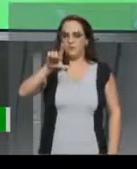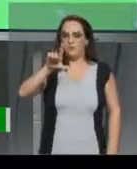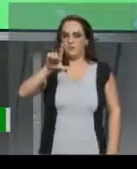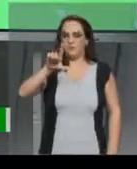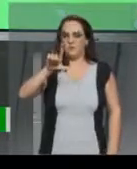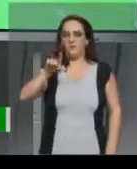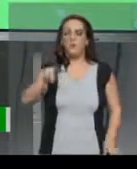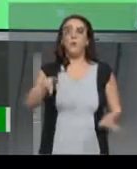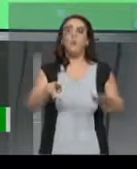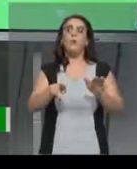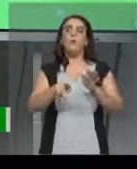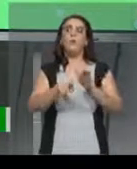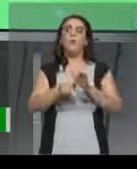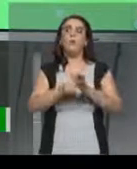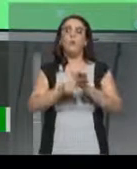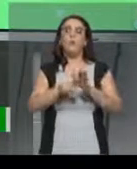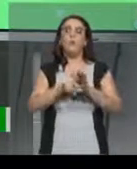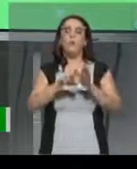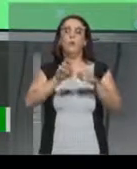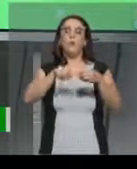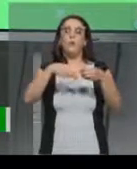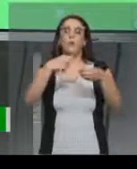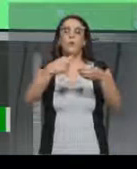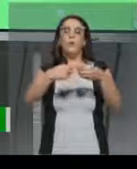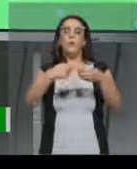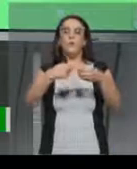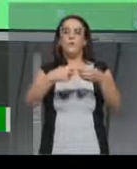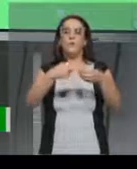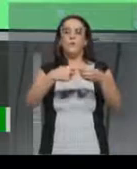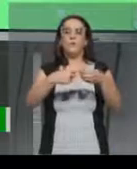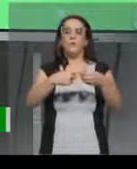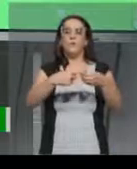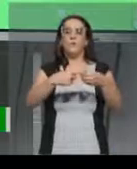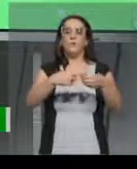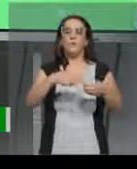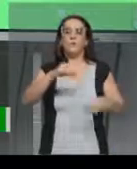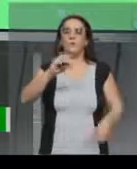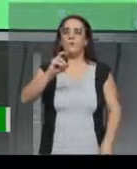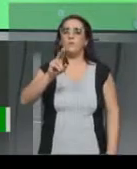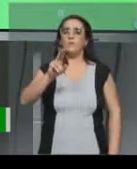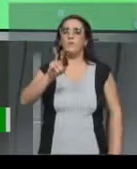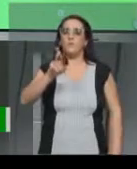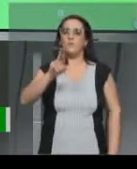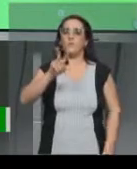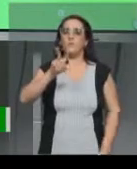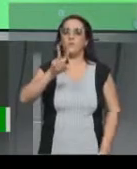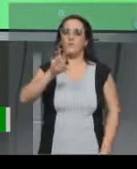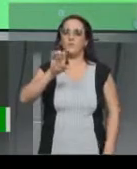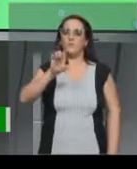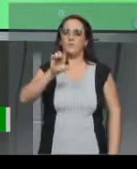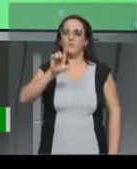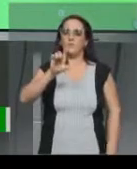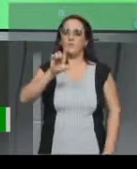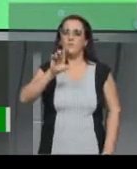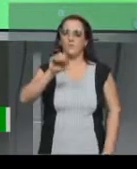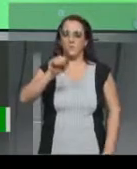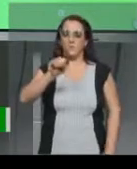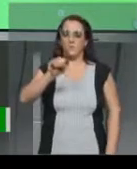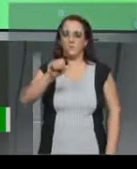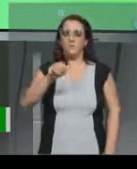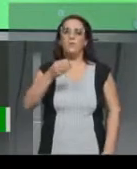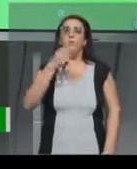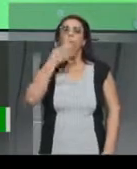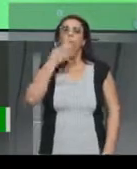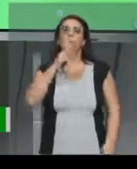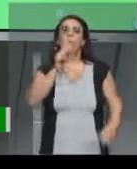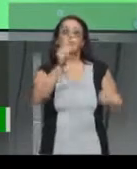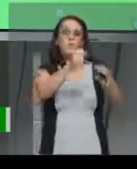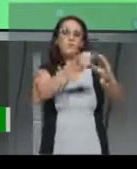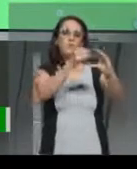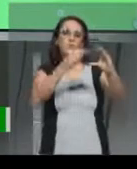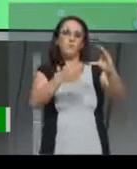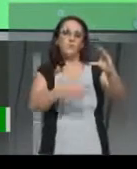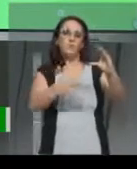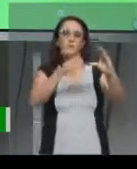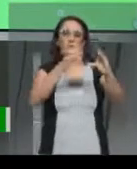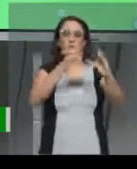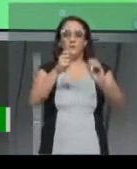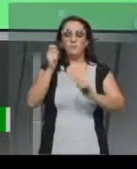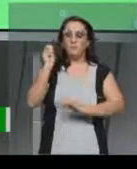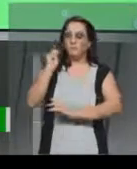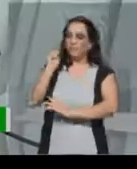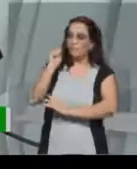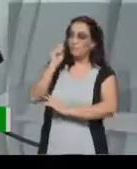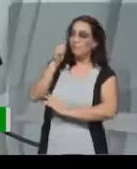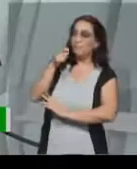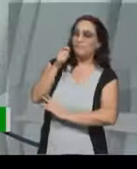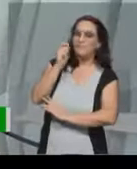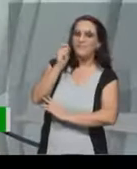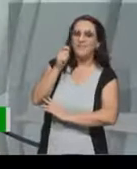Adalto Lúcio Cardoso, no município de Curvelo. Quais são as características de um conto fantástico? Ah,